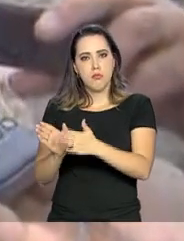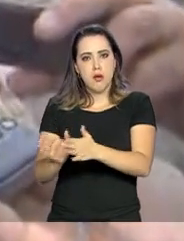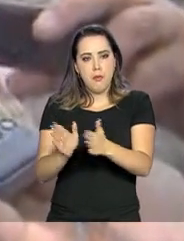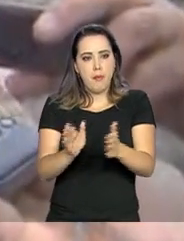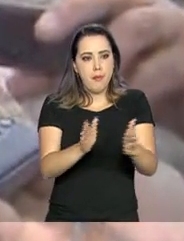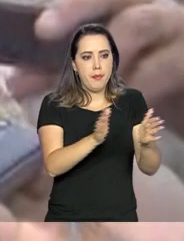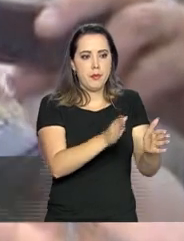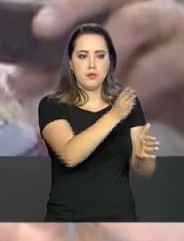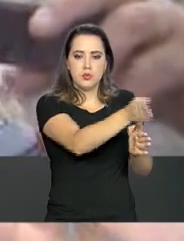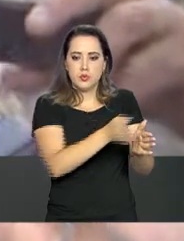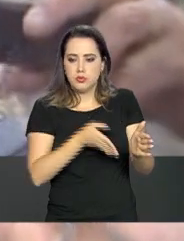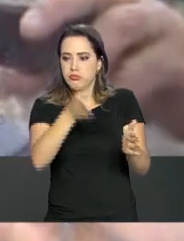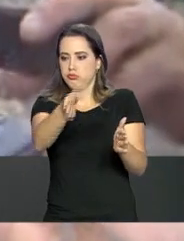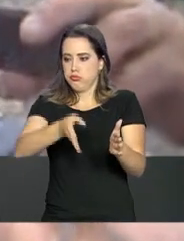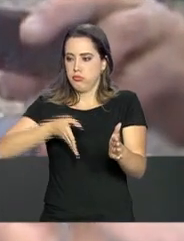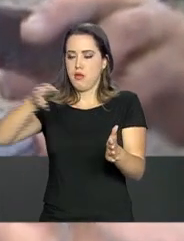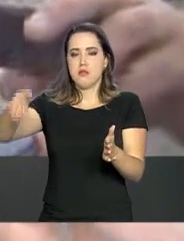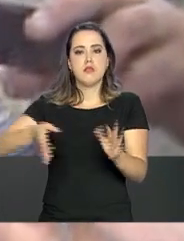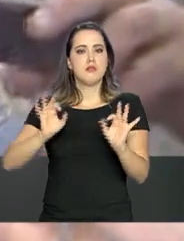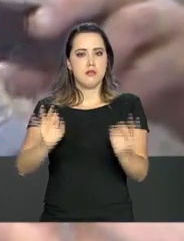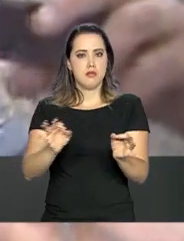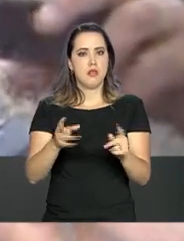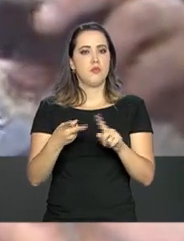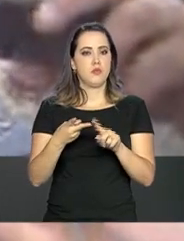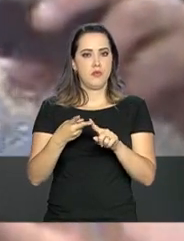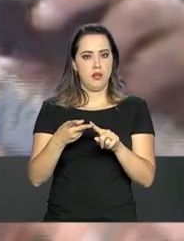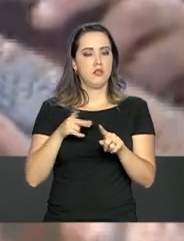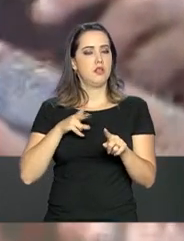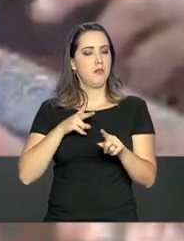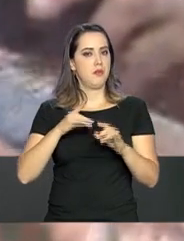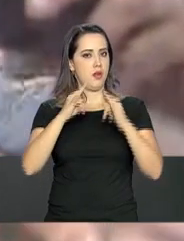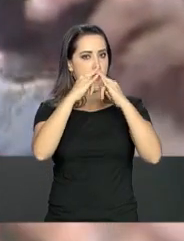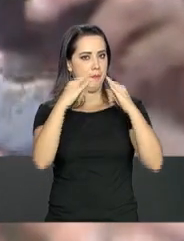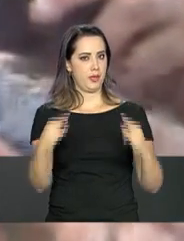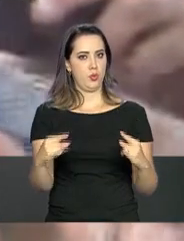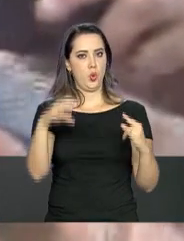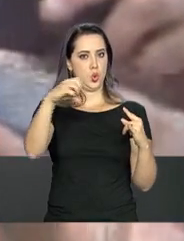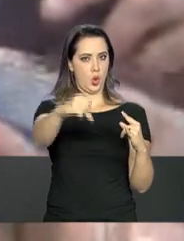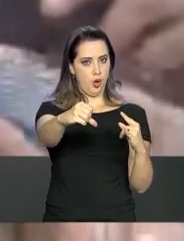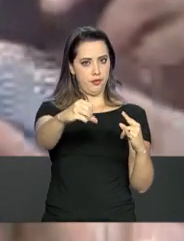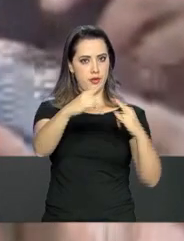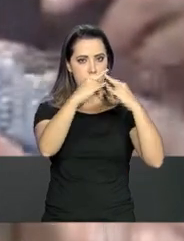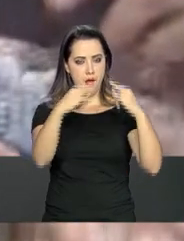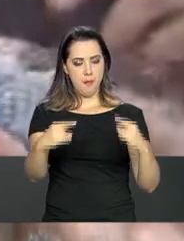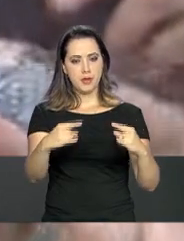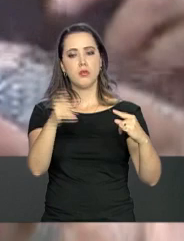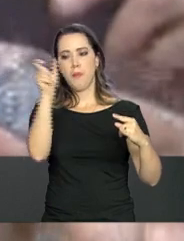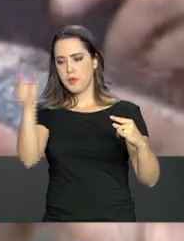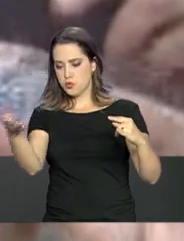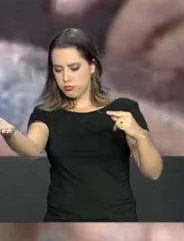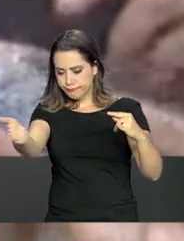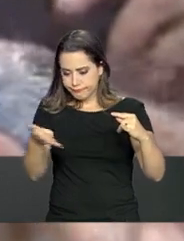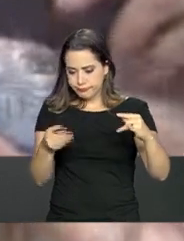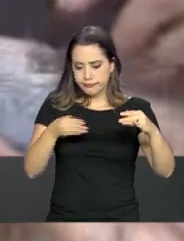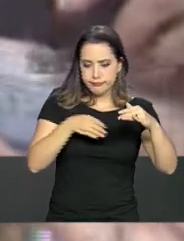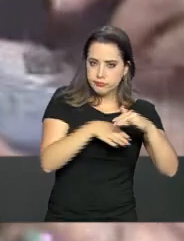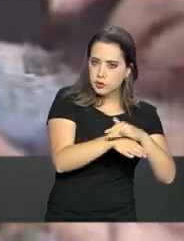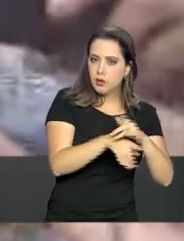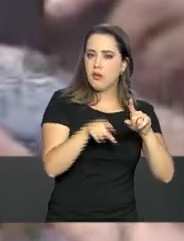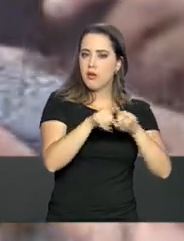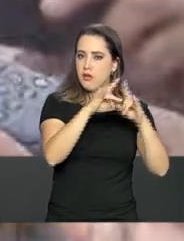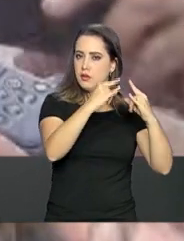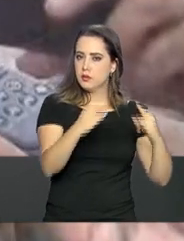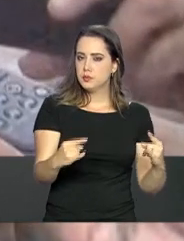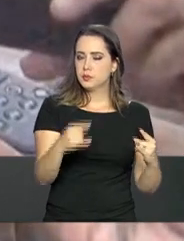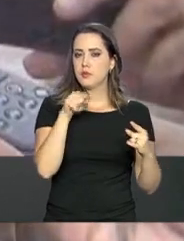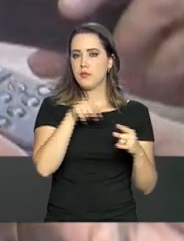está sendo feito. Nós temos hoje 9 abrigos em Boa Vista, temos um aqui, que é transitório, de transição, de